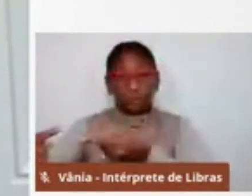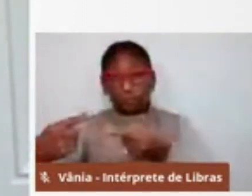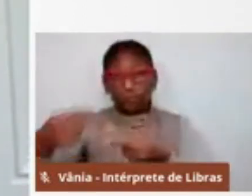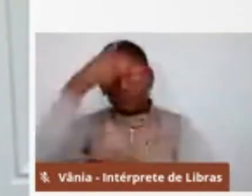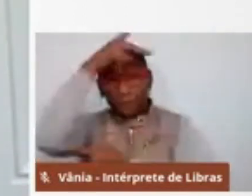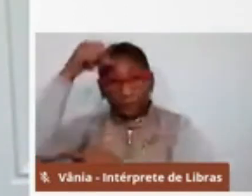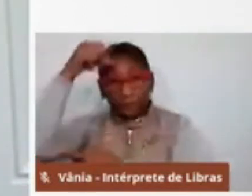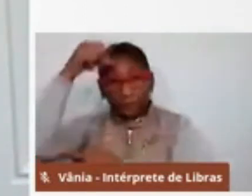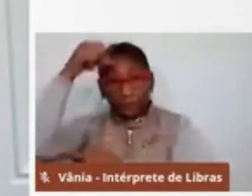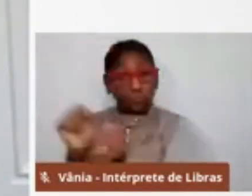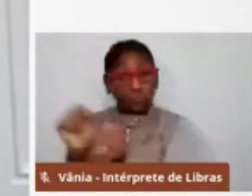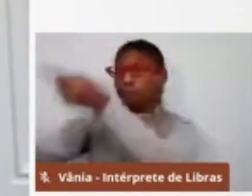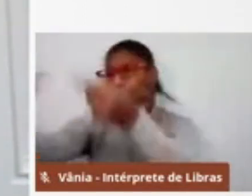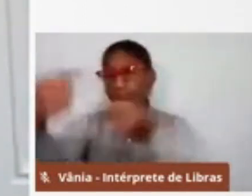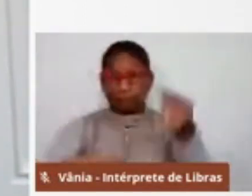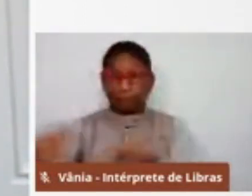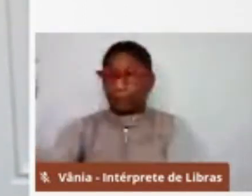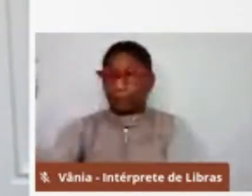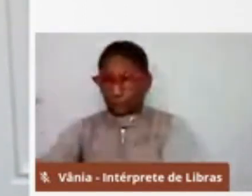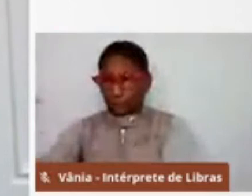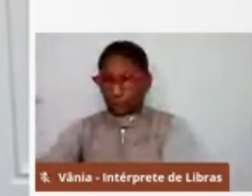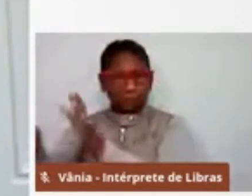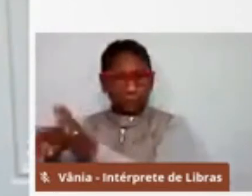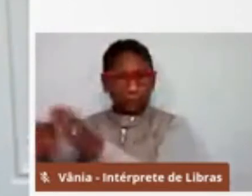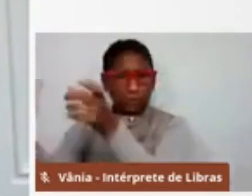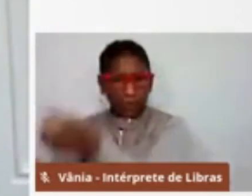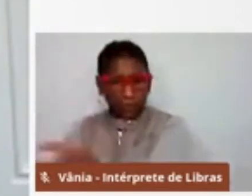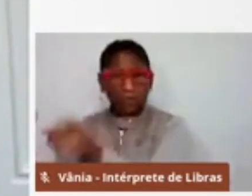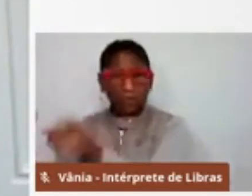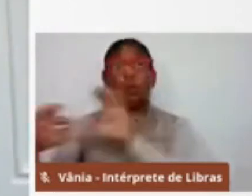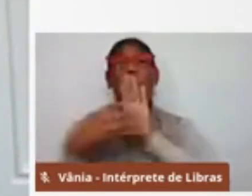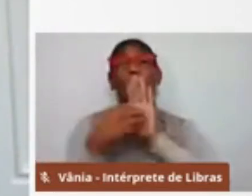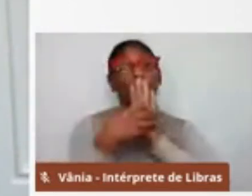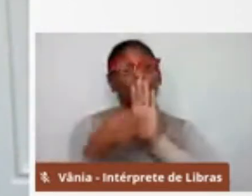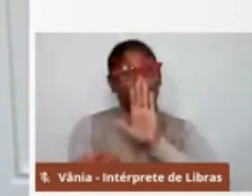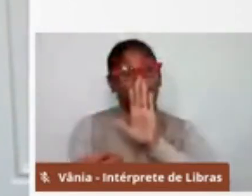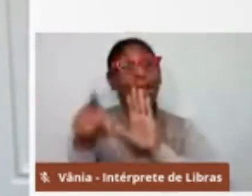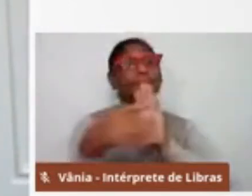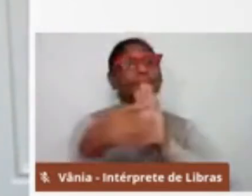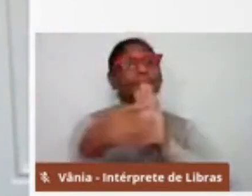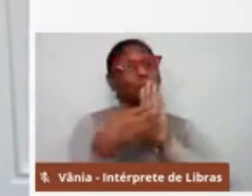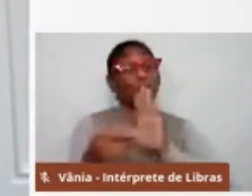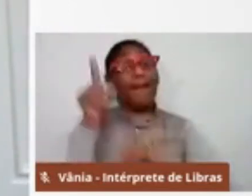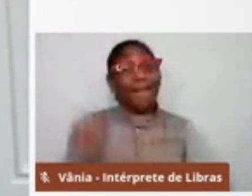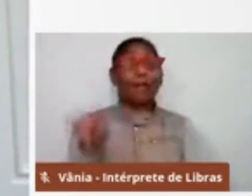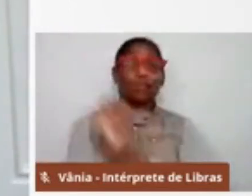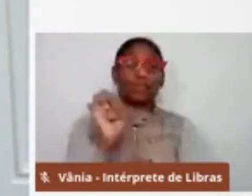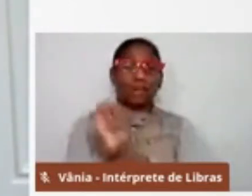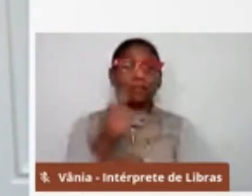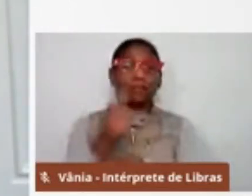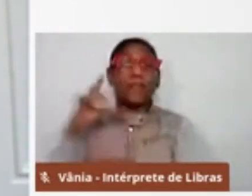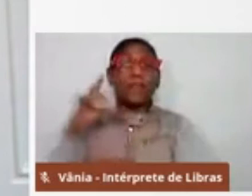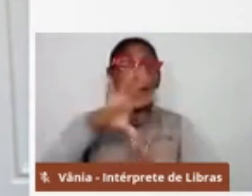prefeitos que integram as associações de municípios, este modelo, que seria, basicamente, o Estado rodar o mapa,